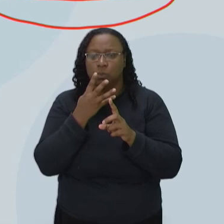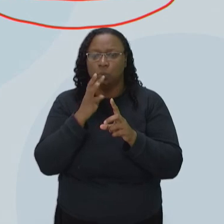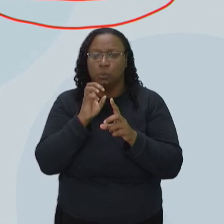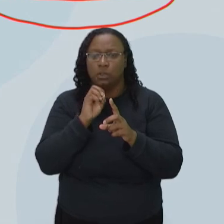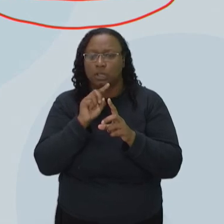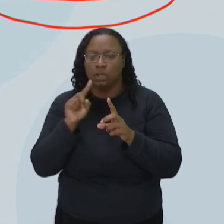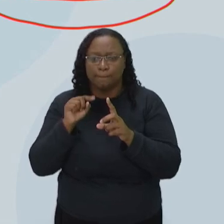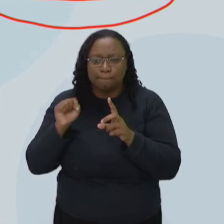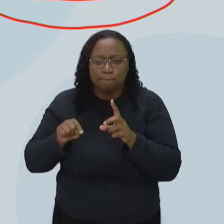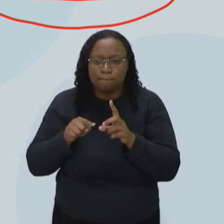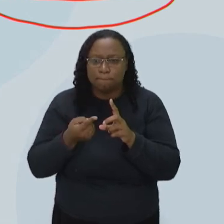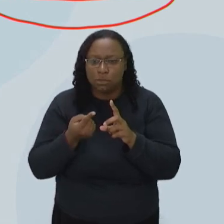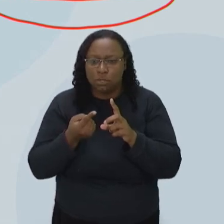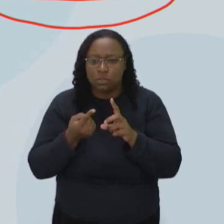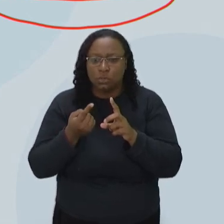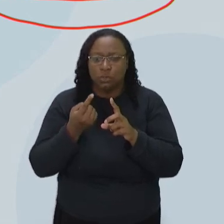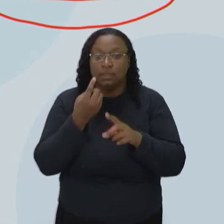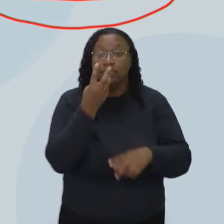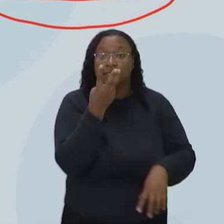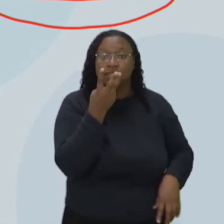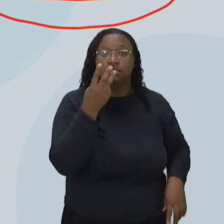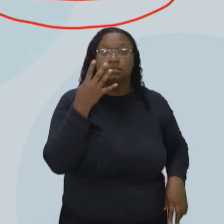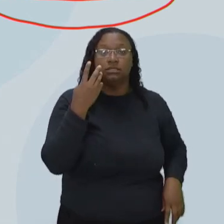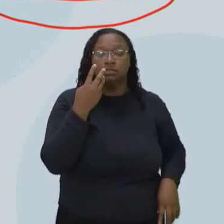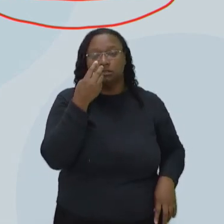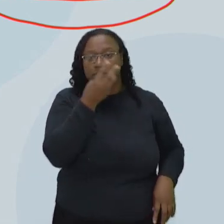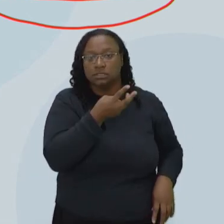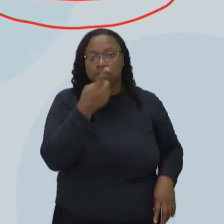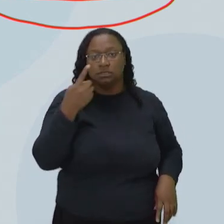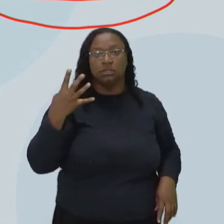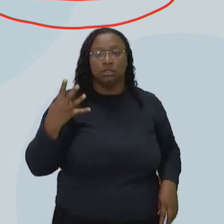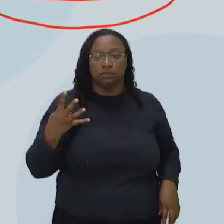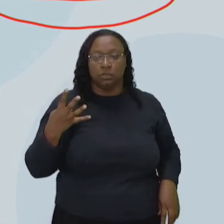lux 314 com